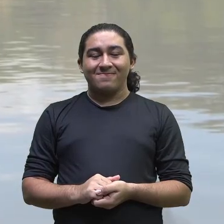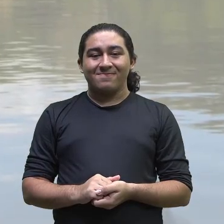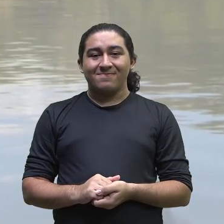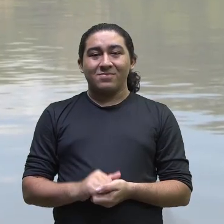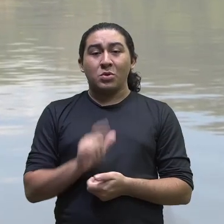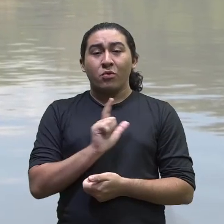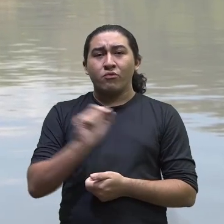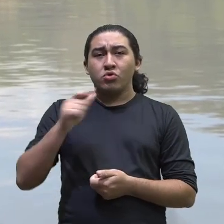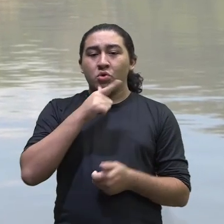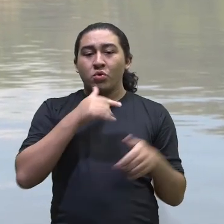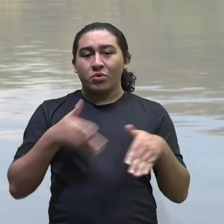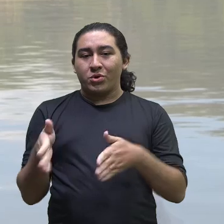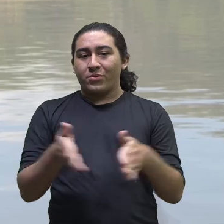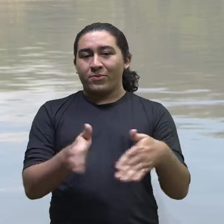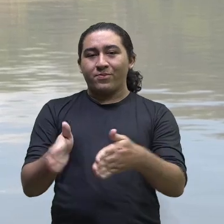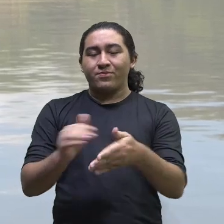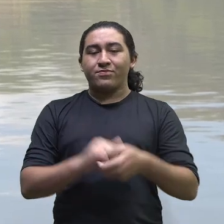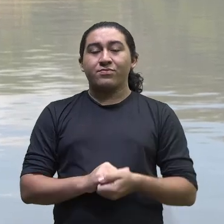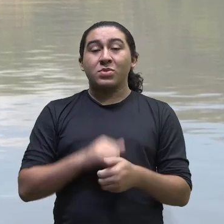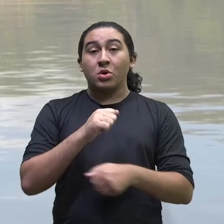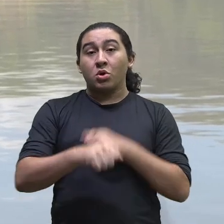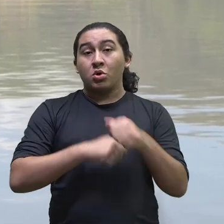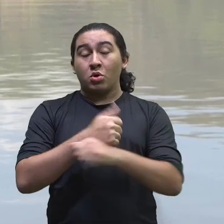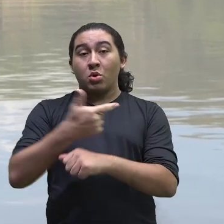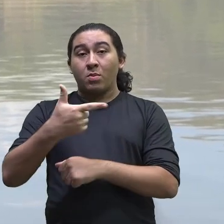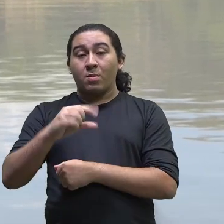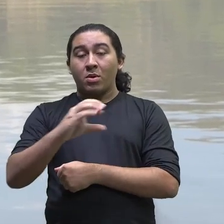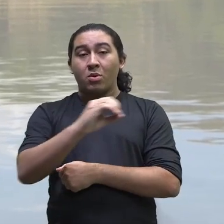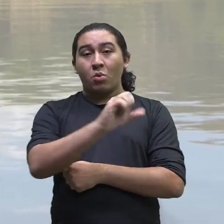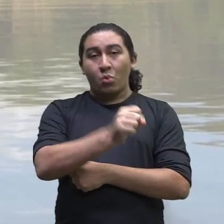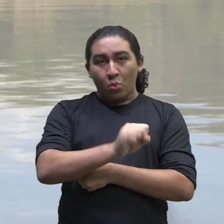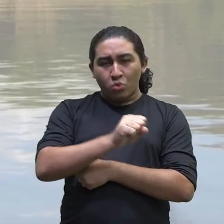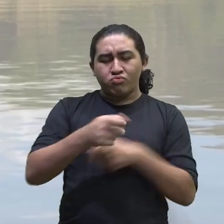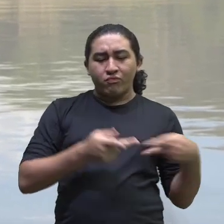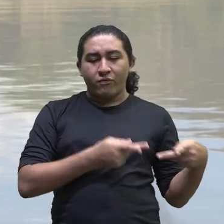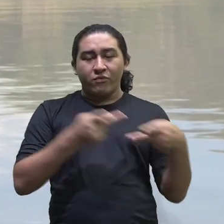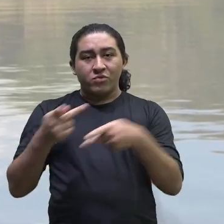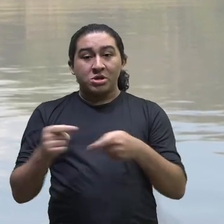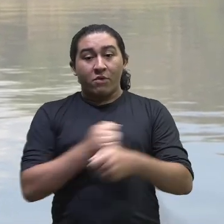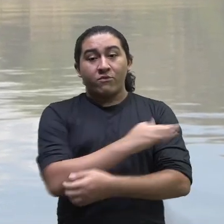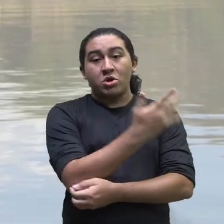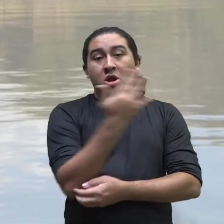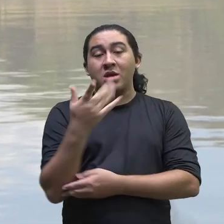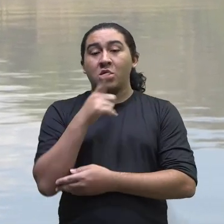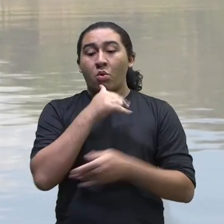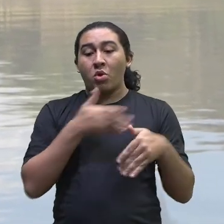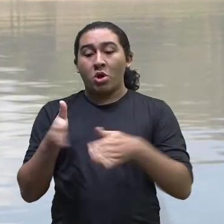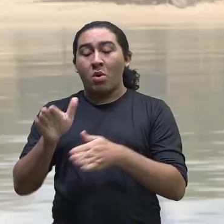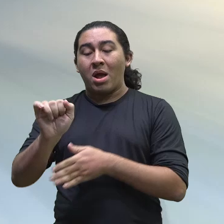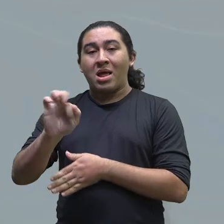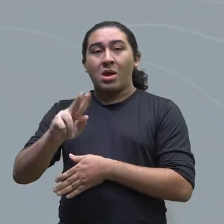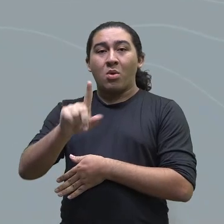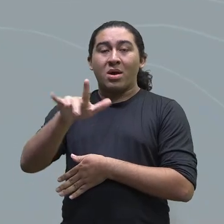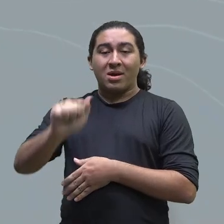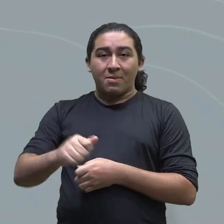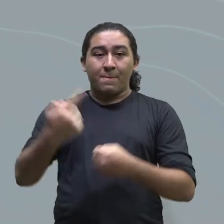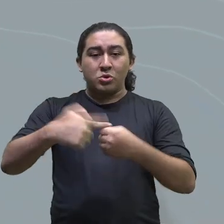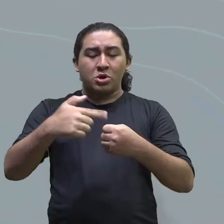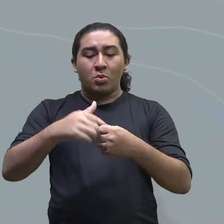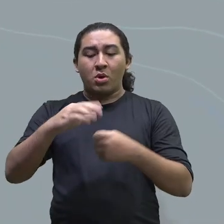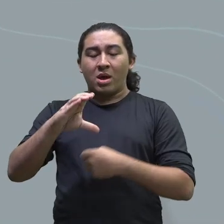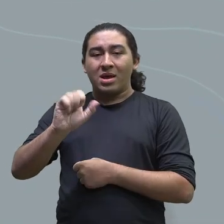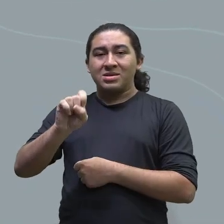Fuga no Rio. Em 2008, visitamos as florestas do Rio Araguaia, nas proximidades do município de Caseara,